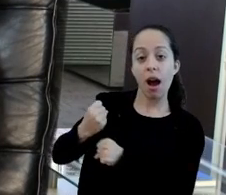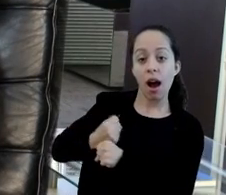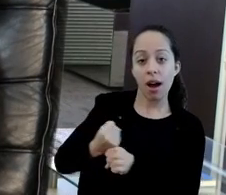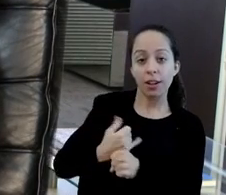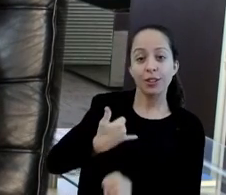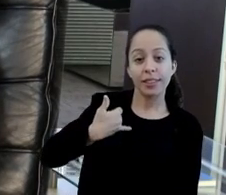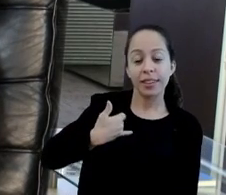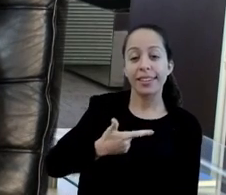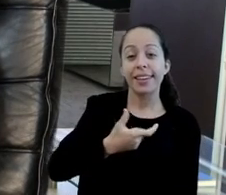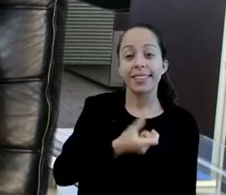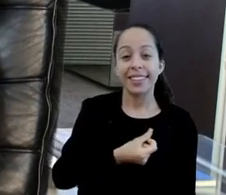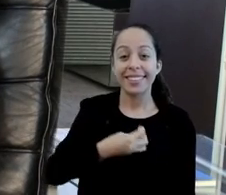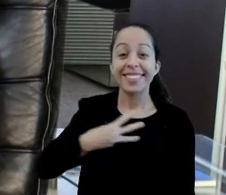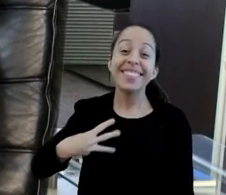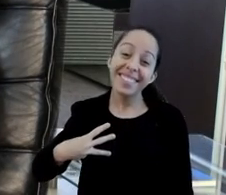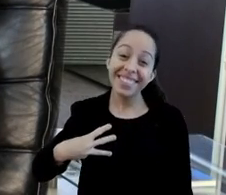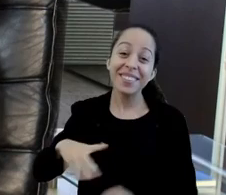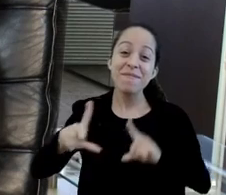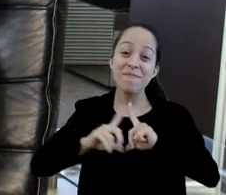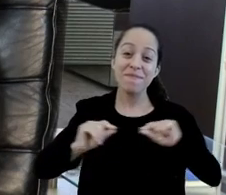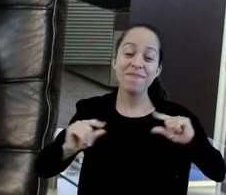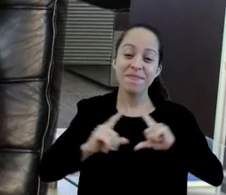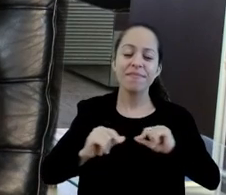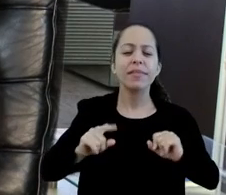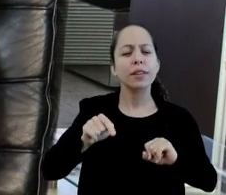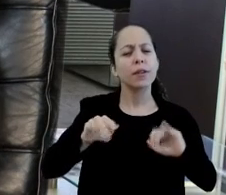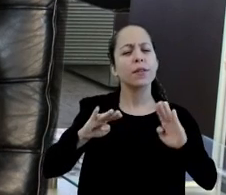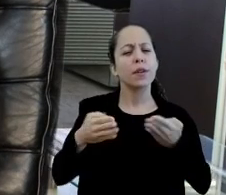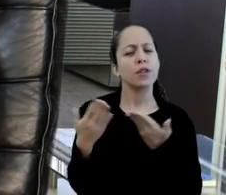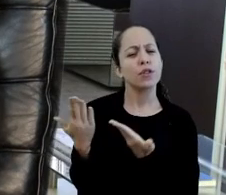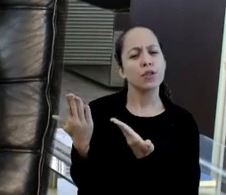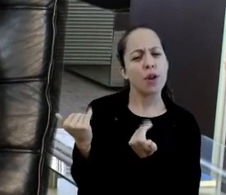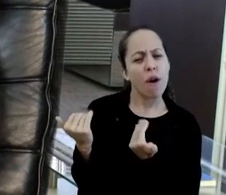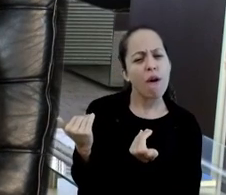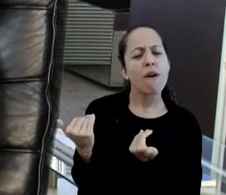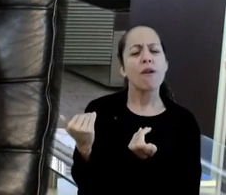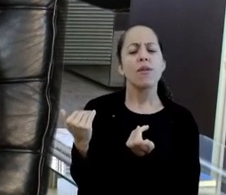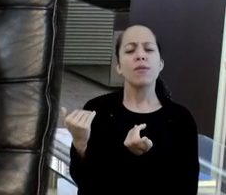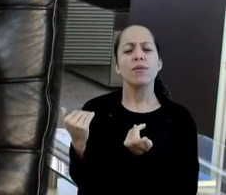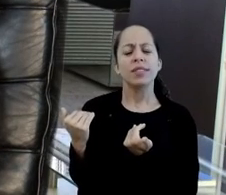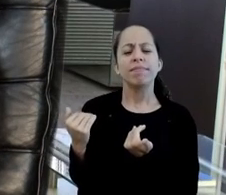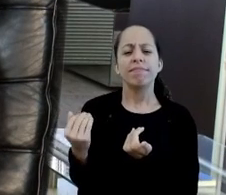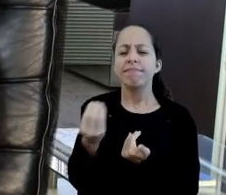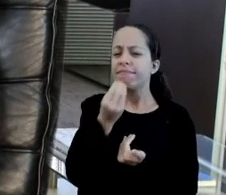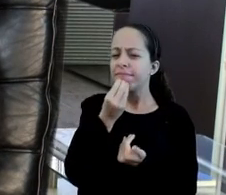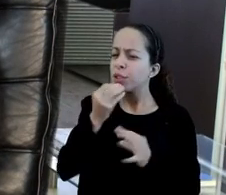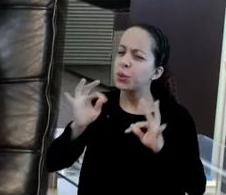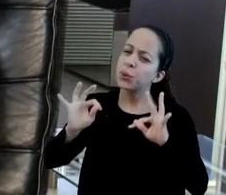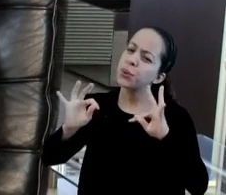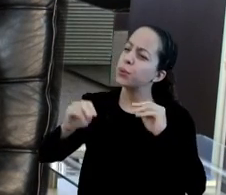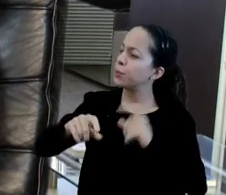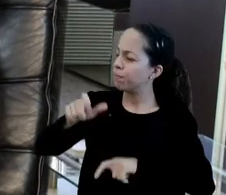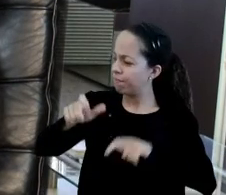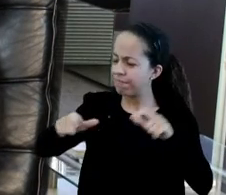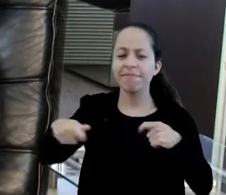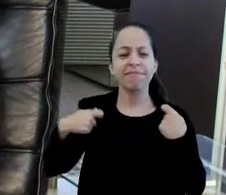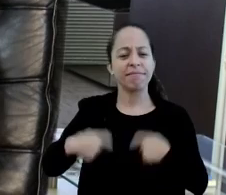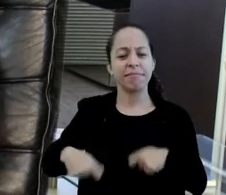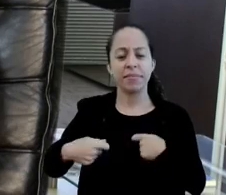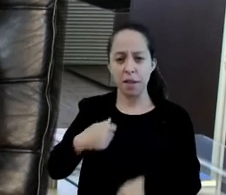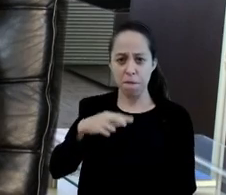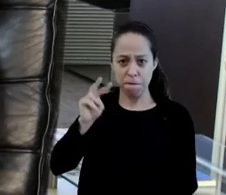jovens, as crianças e todo mundo. Então, quando eu vi o memorial do TJ, eu encantei com